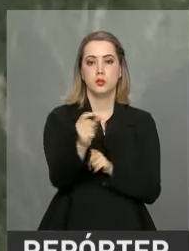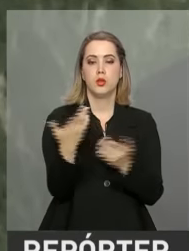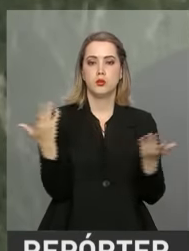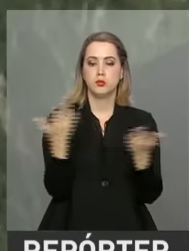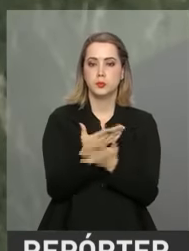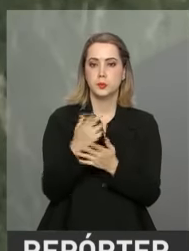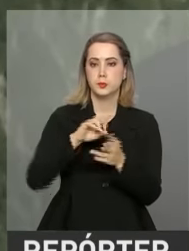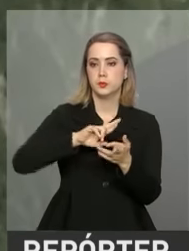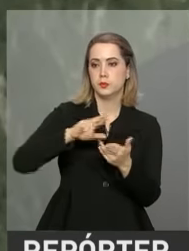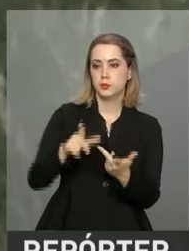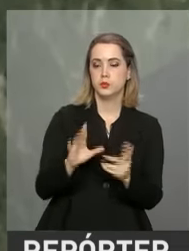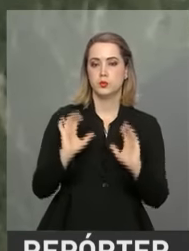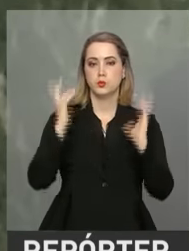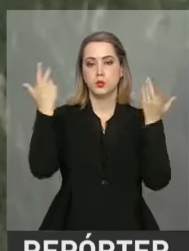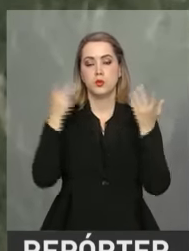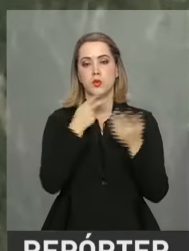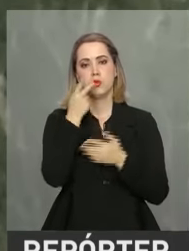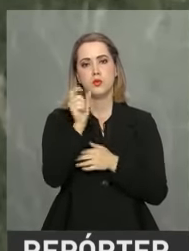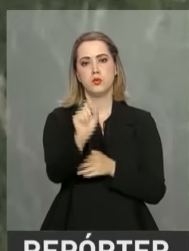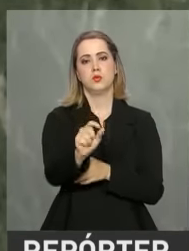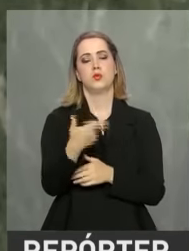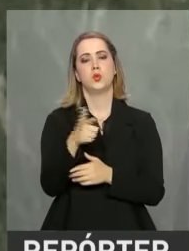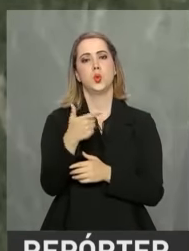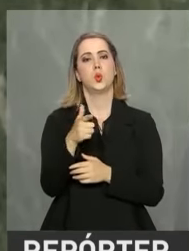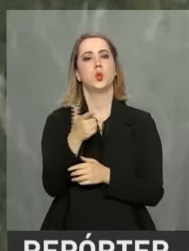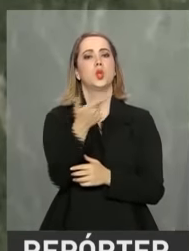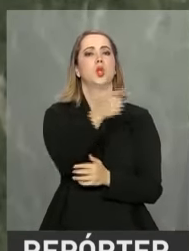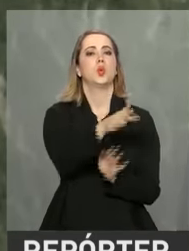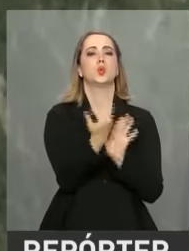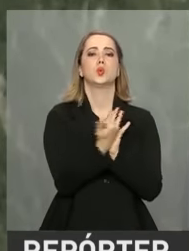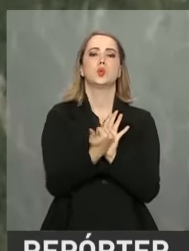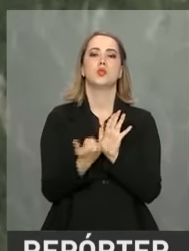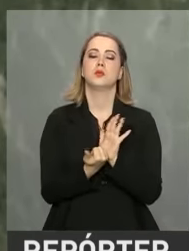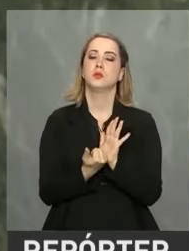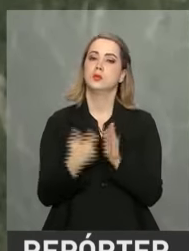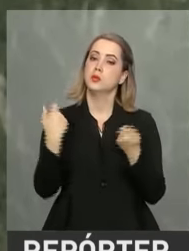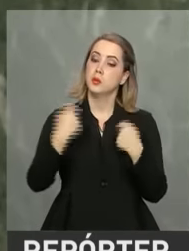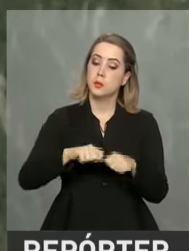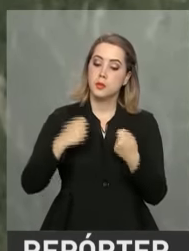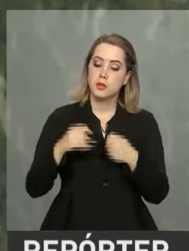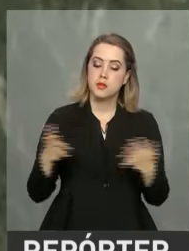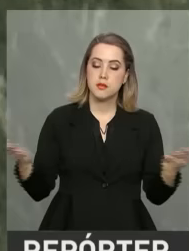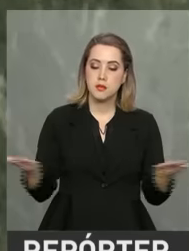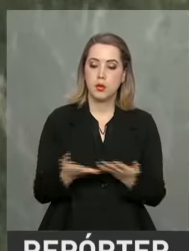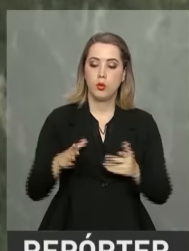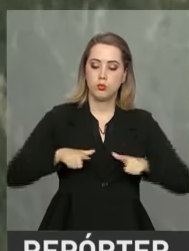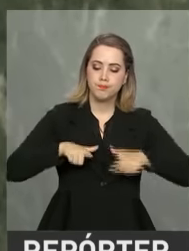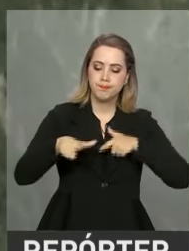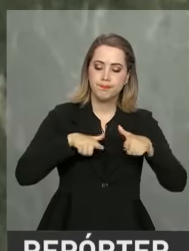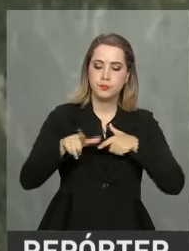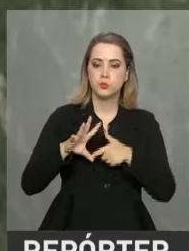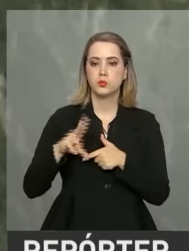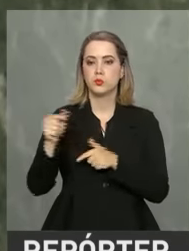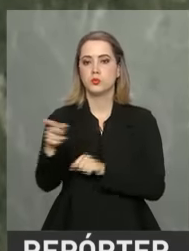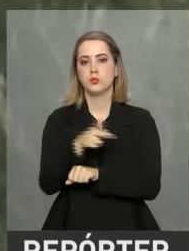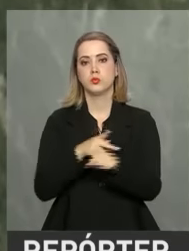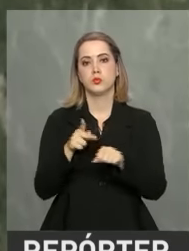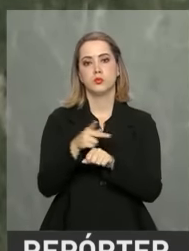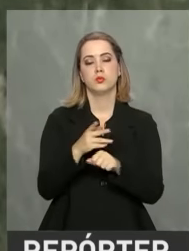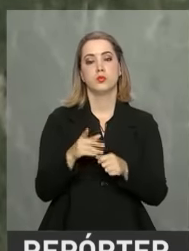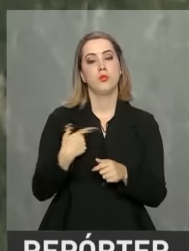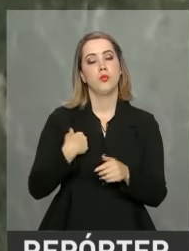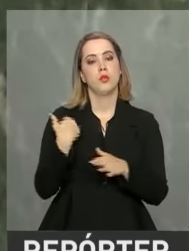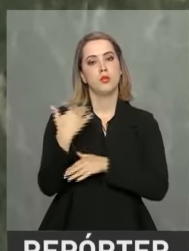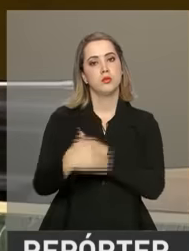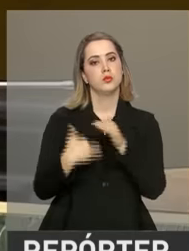foi enfático ao dizer que não existe um plano B e que ações ambiciosas devem ser tomadas por todos os países.